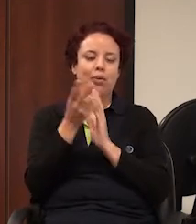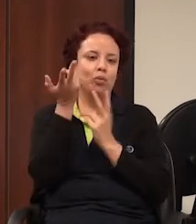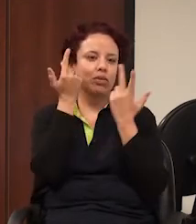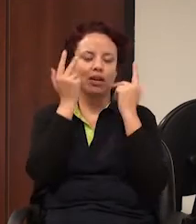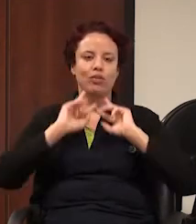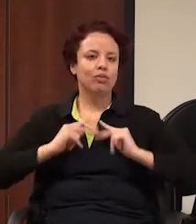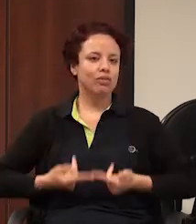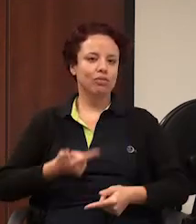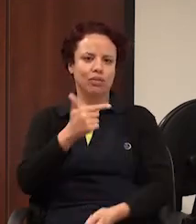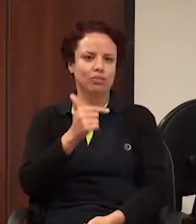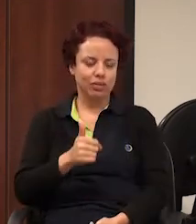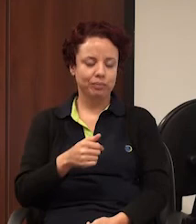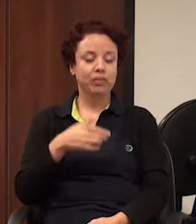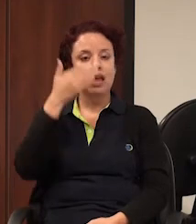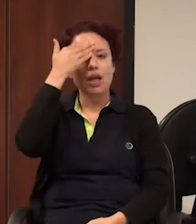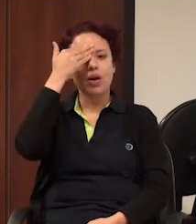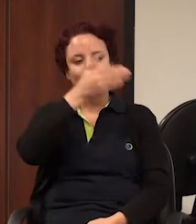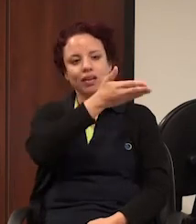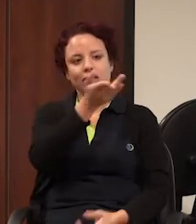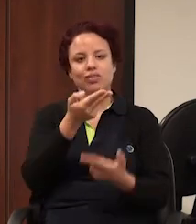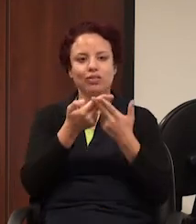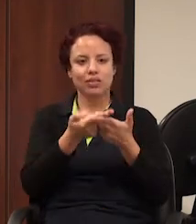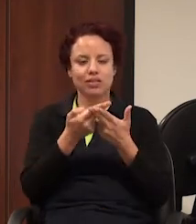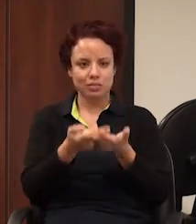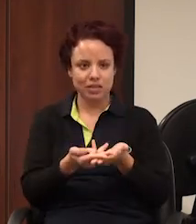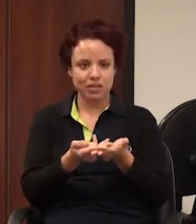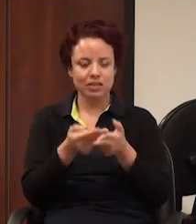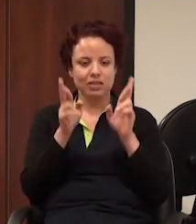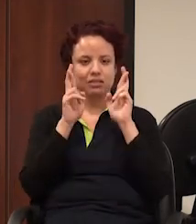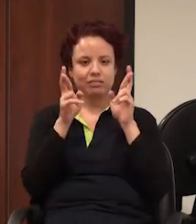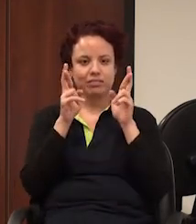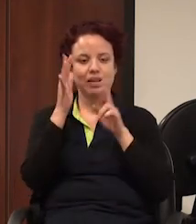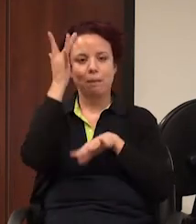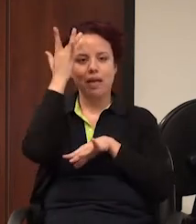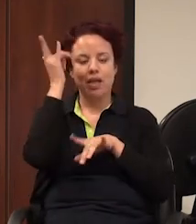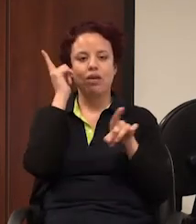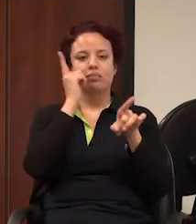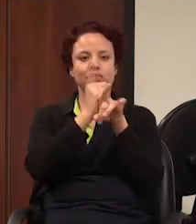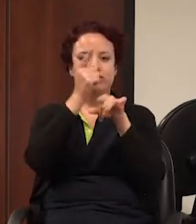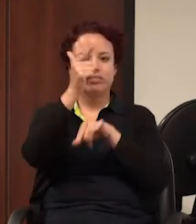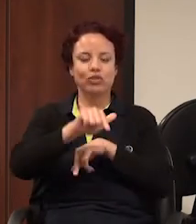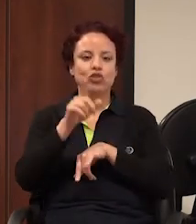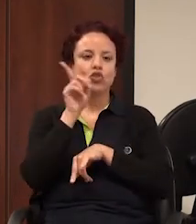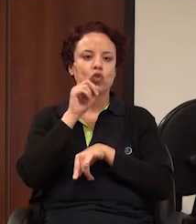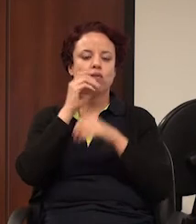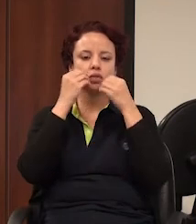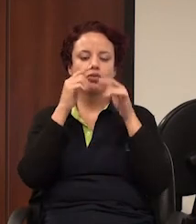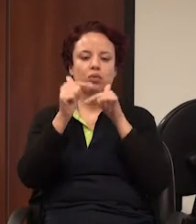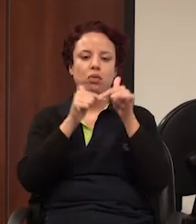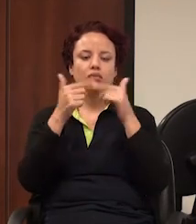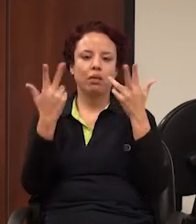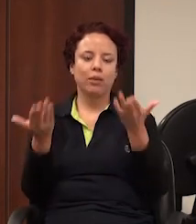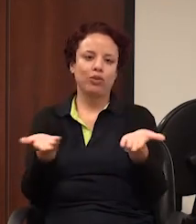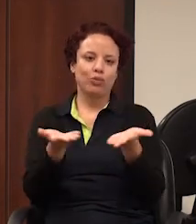natureza humana. Agradeço a paciência de vocês, espero que a manhã dia seja proveitoso como foi de